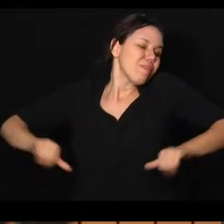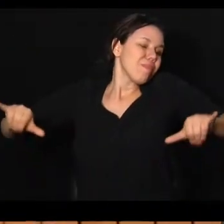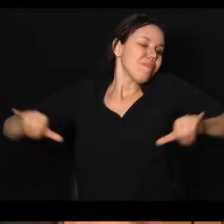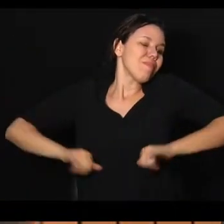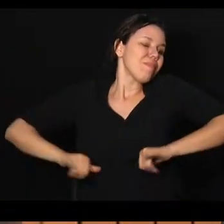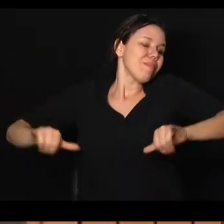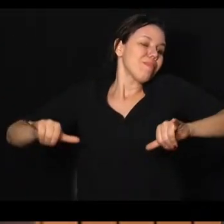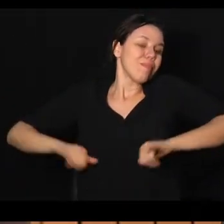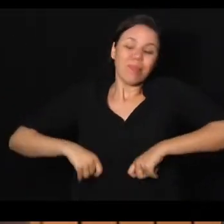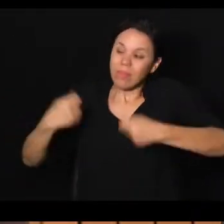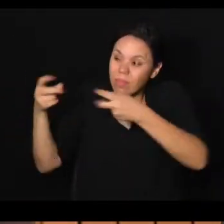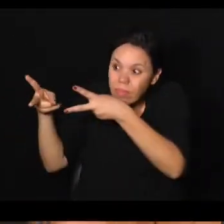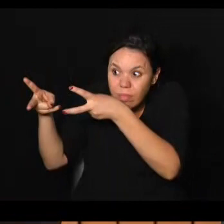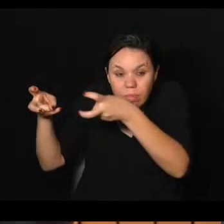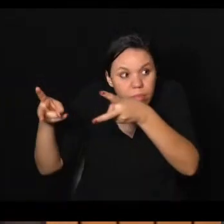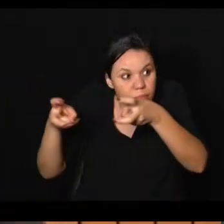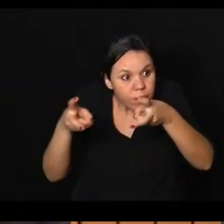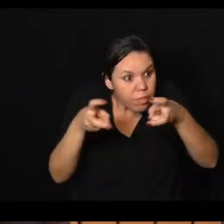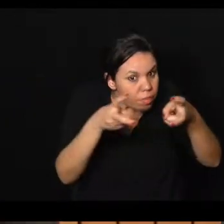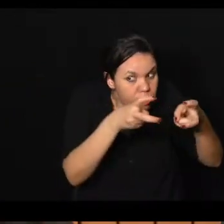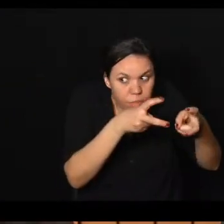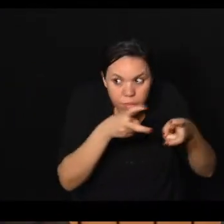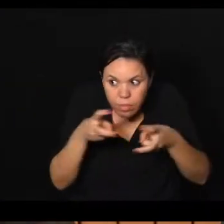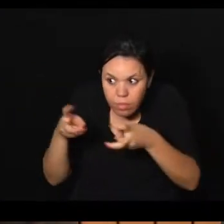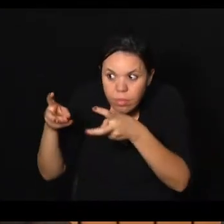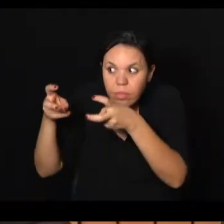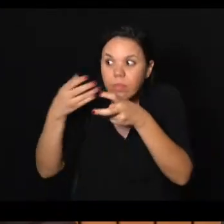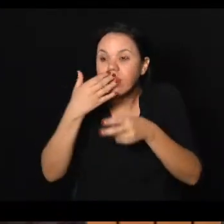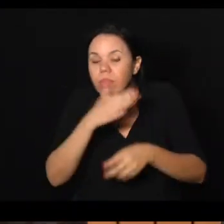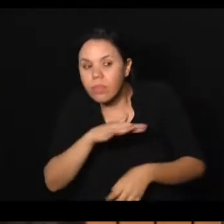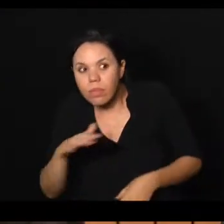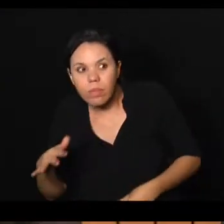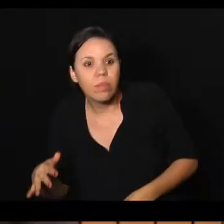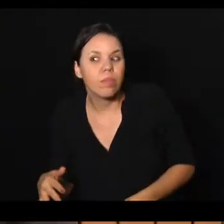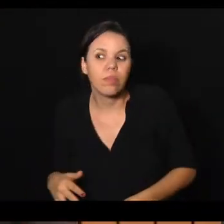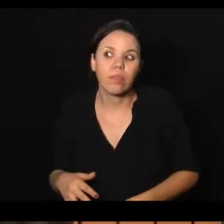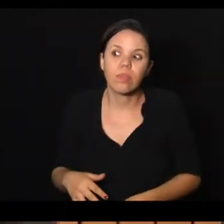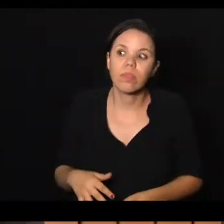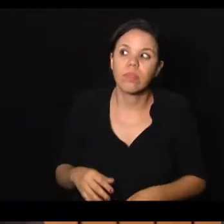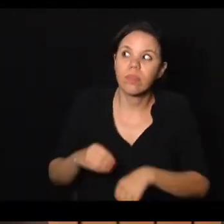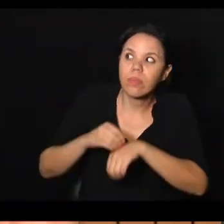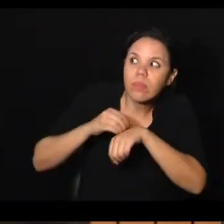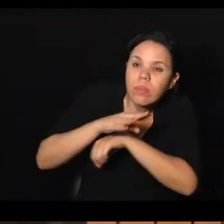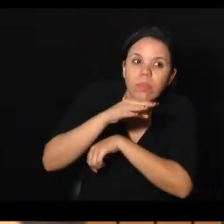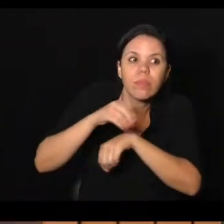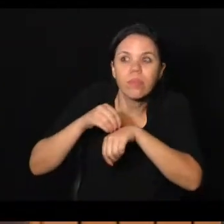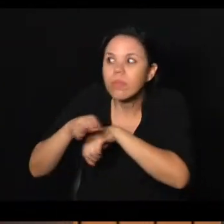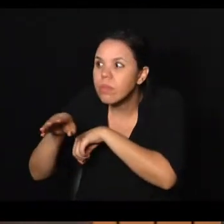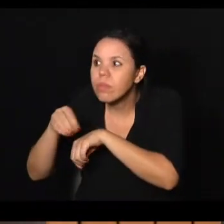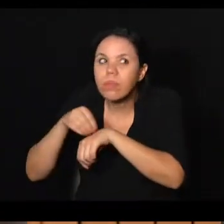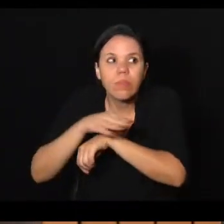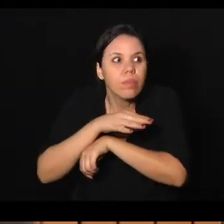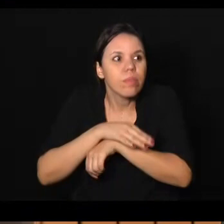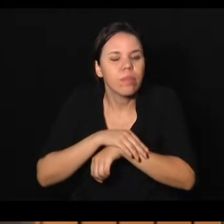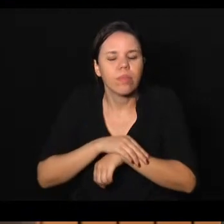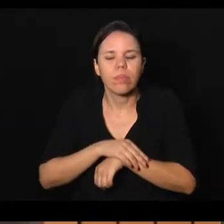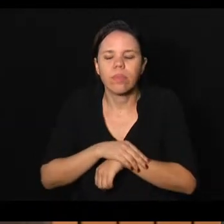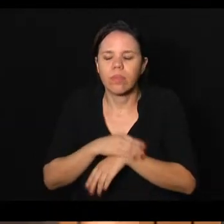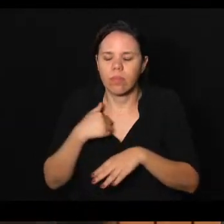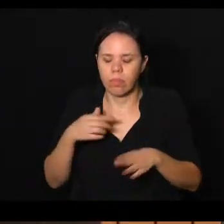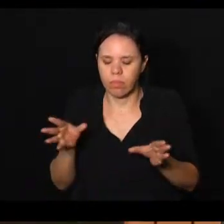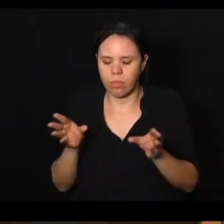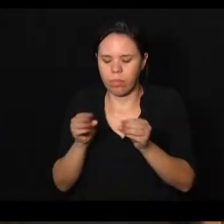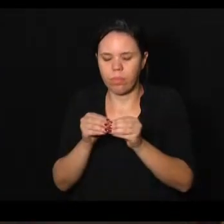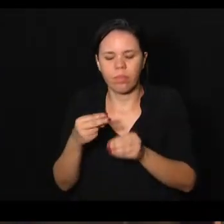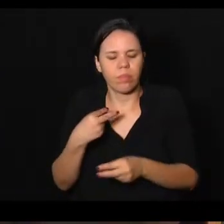o grito das crianças. Nós precisamos ouvir os sinais que as crianças estão mandando. E eu encerro dizendo que